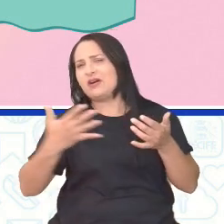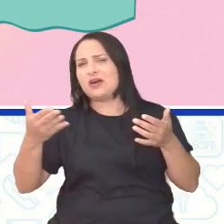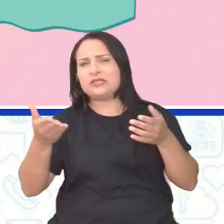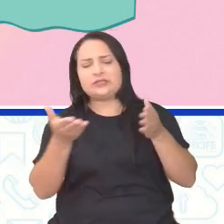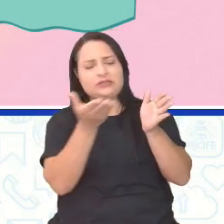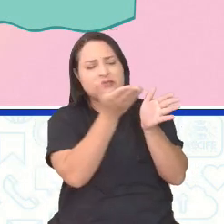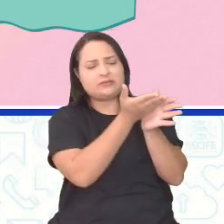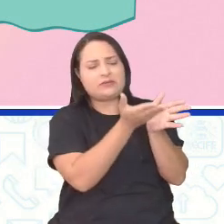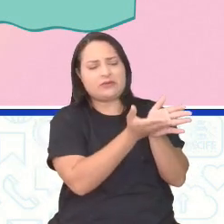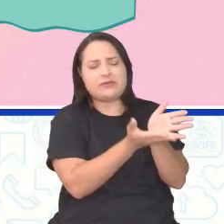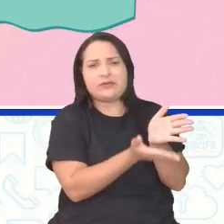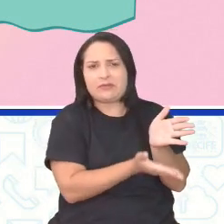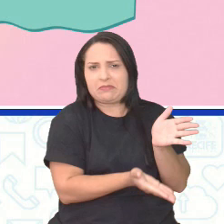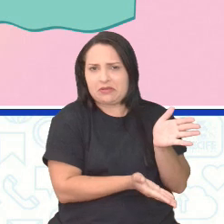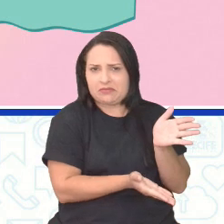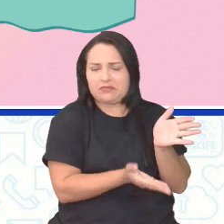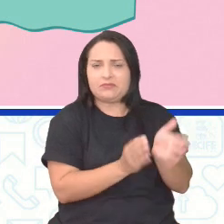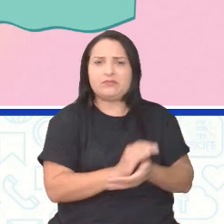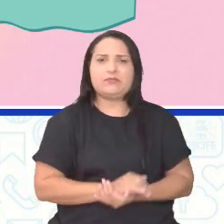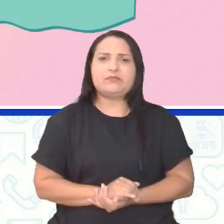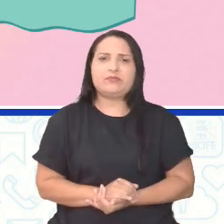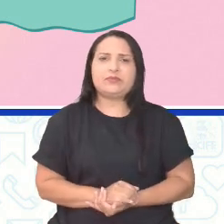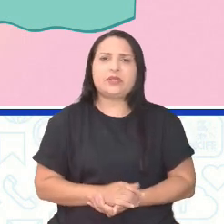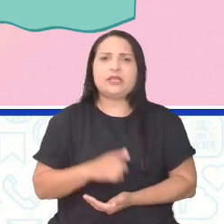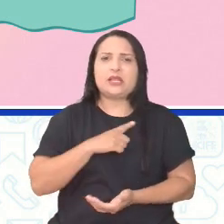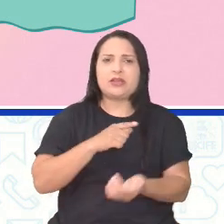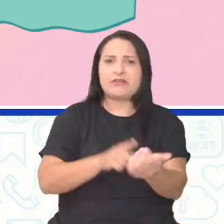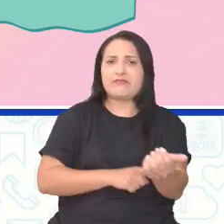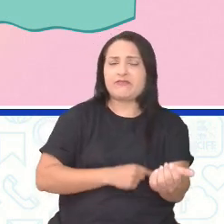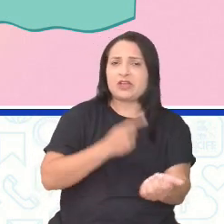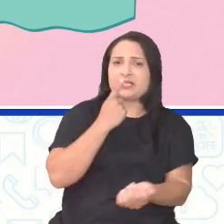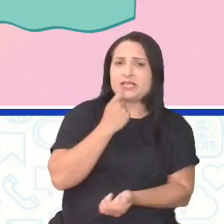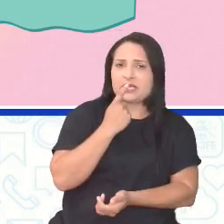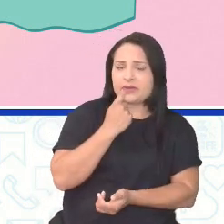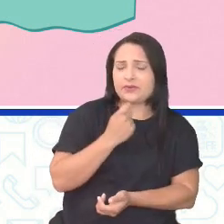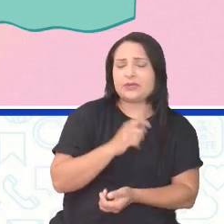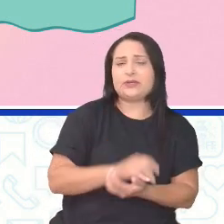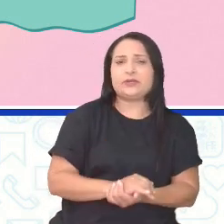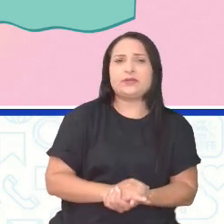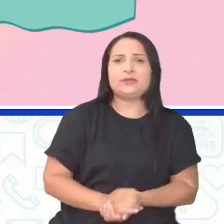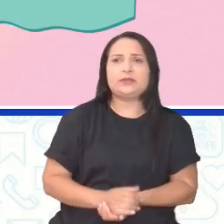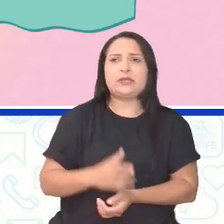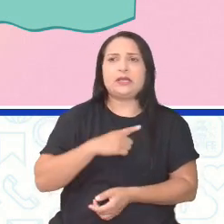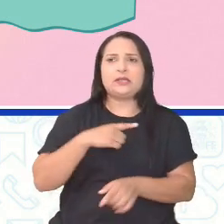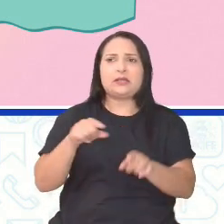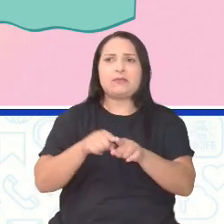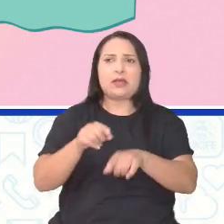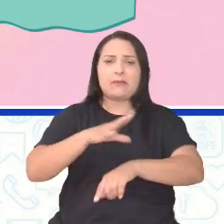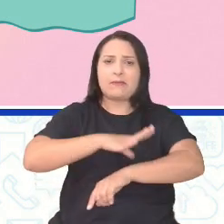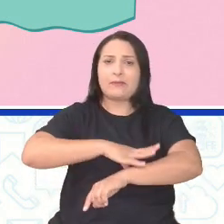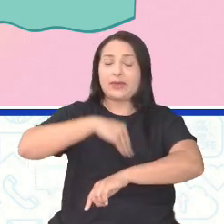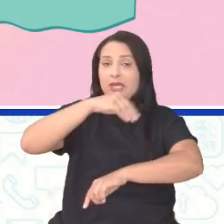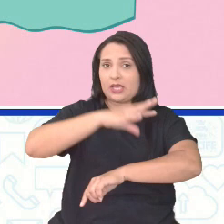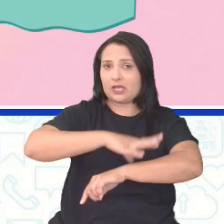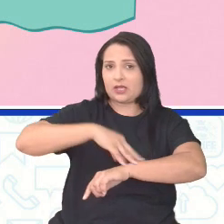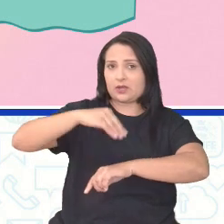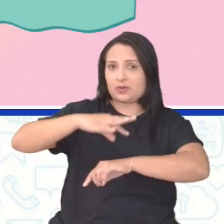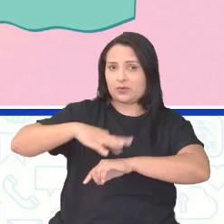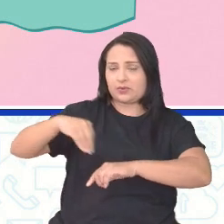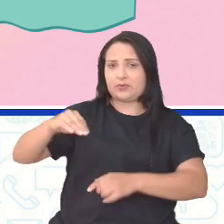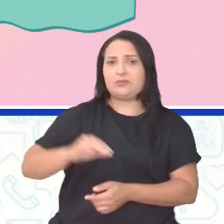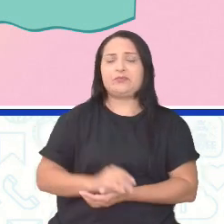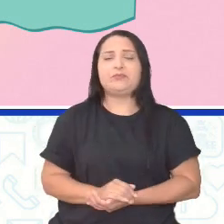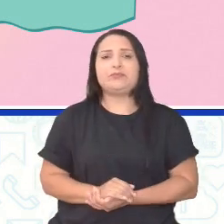aí os vasos sanguíneos, o próprio sangue, tecido que vai, a questão aí dos pelos, né, a questão